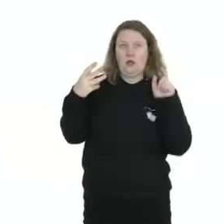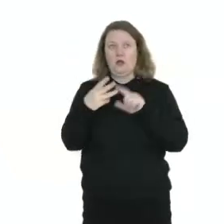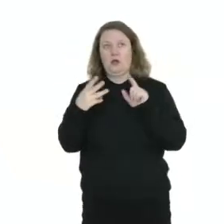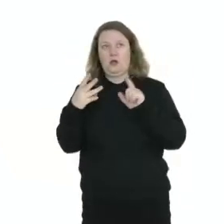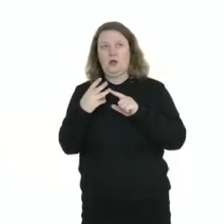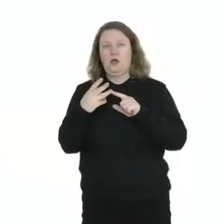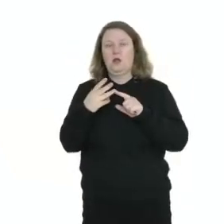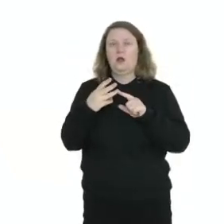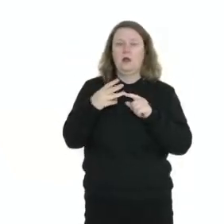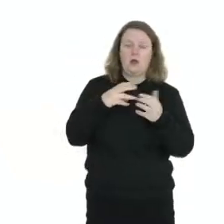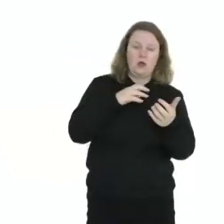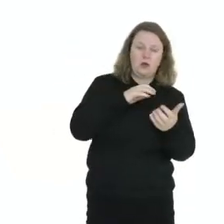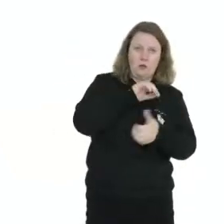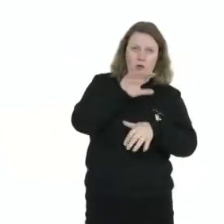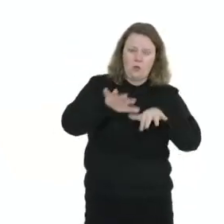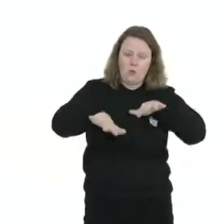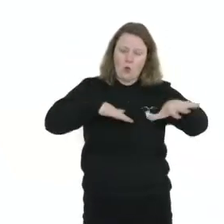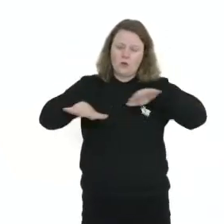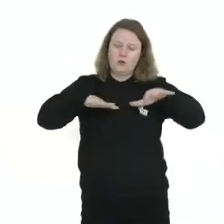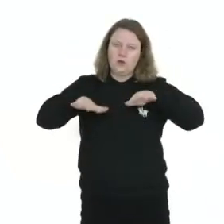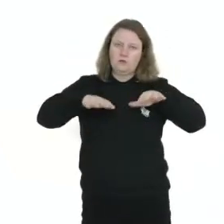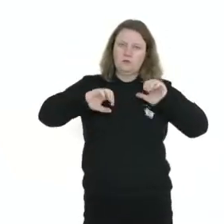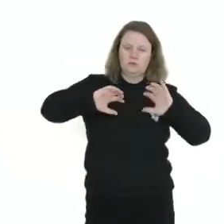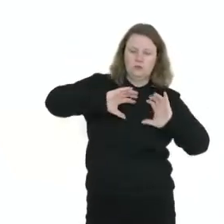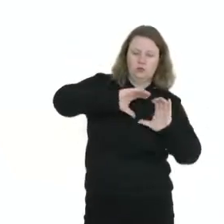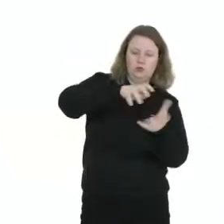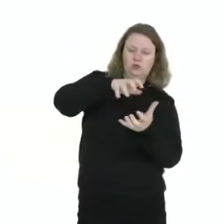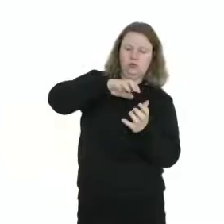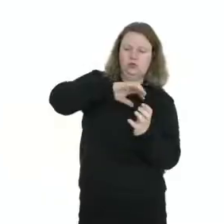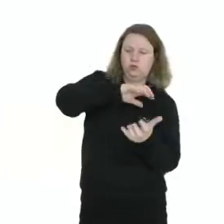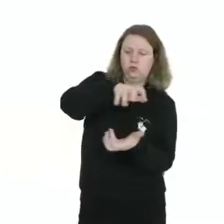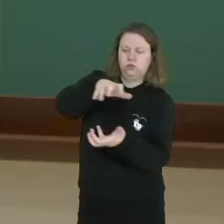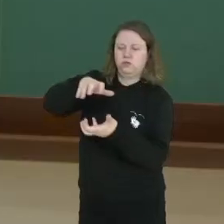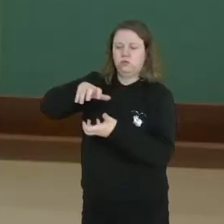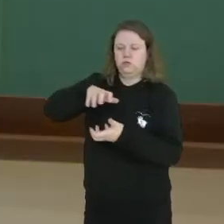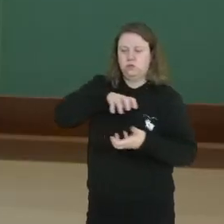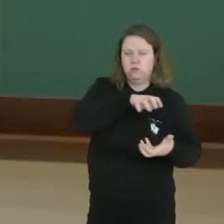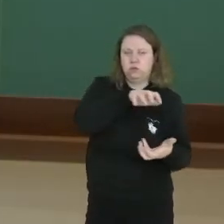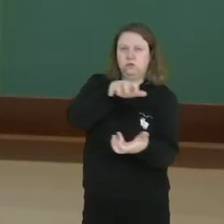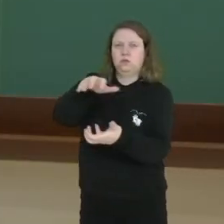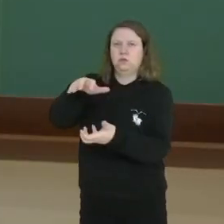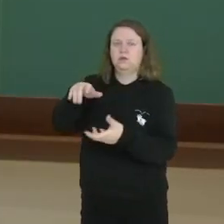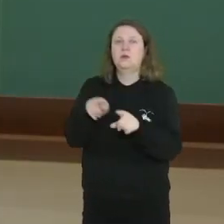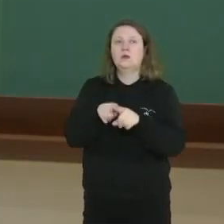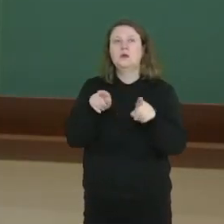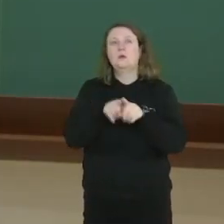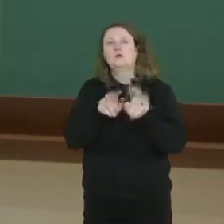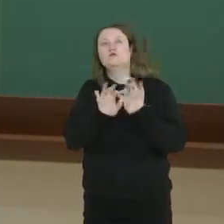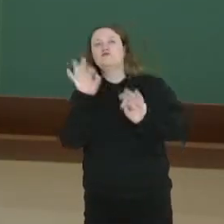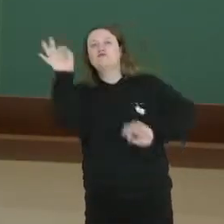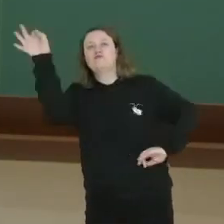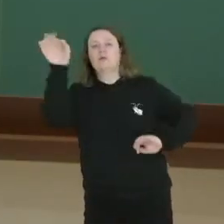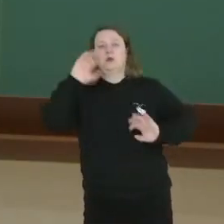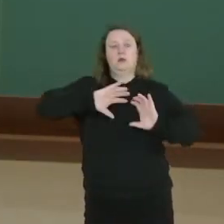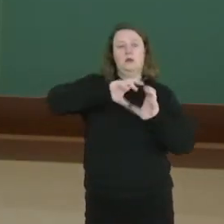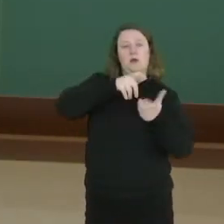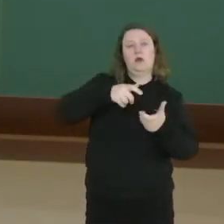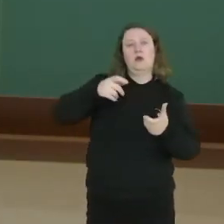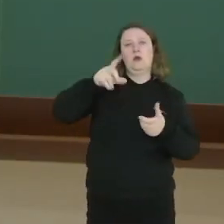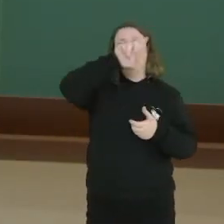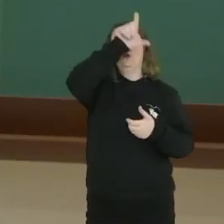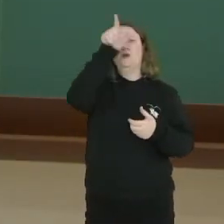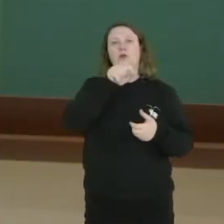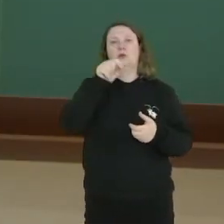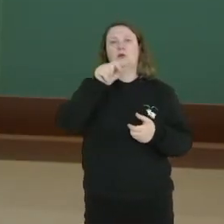da Terra, né, que é quase circular. Olha aqui, ó, distância Terra, Lua e Sol, né? Essa distância é muito usada,